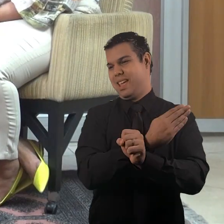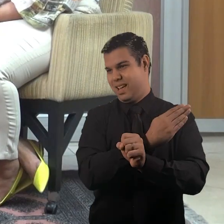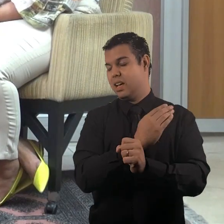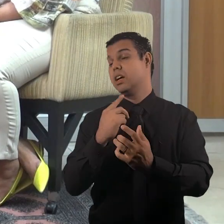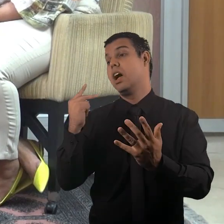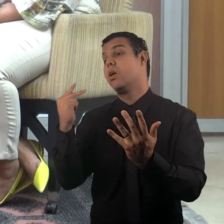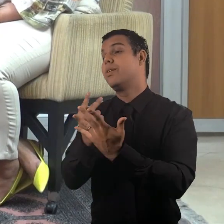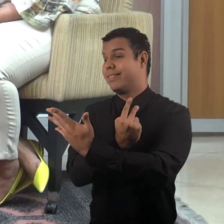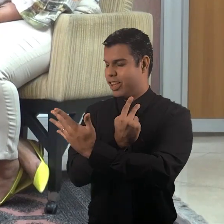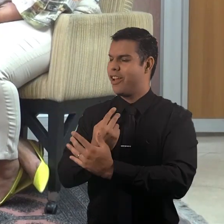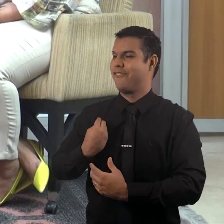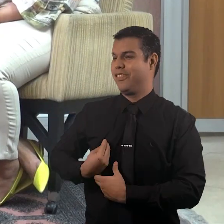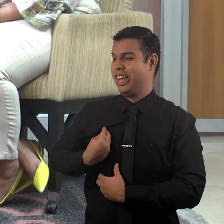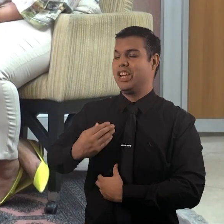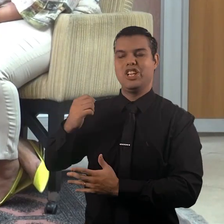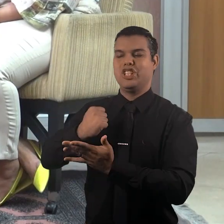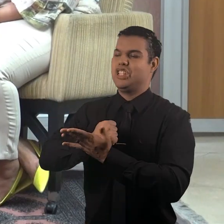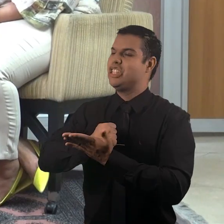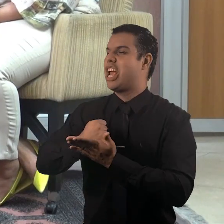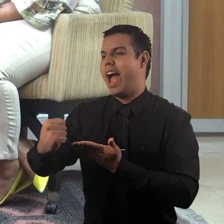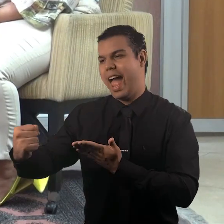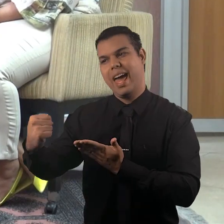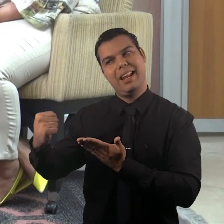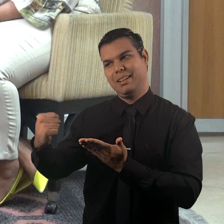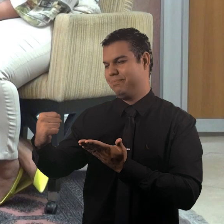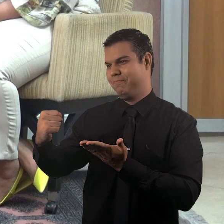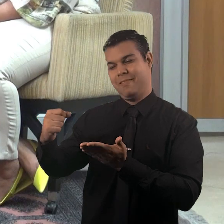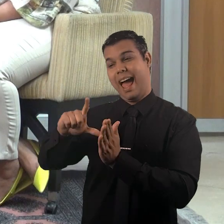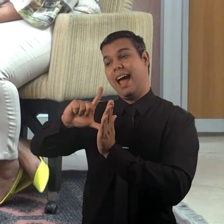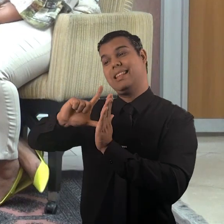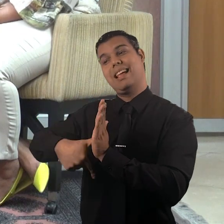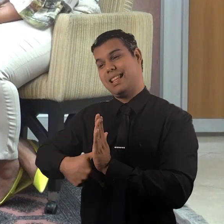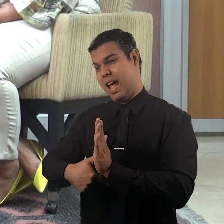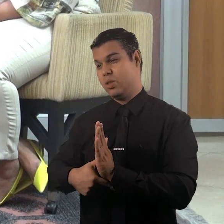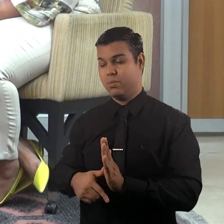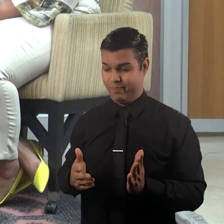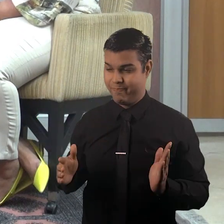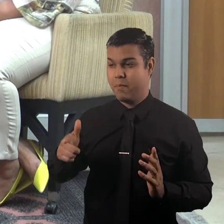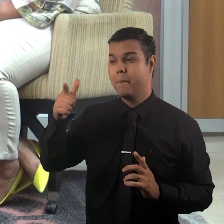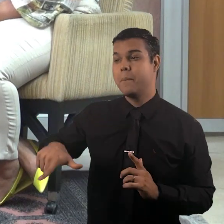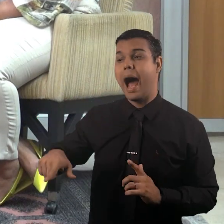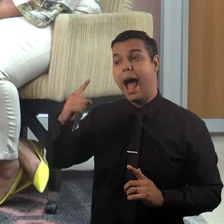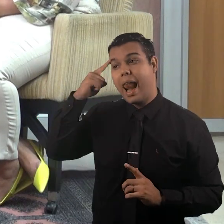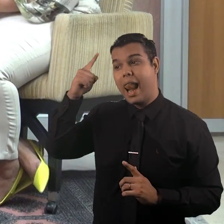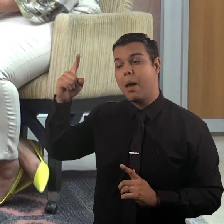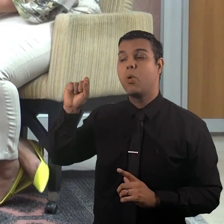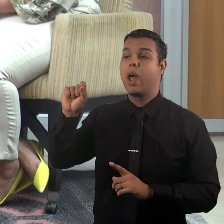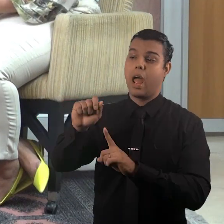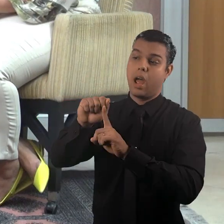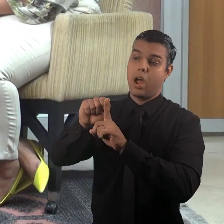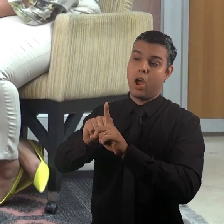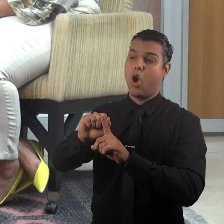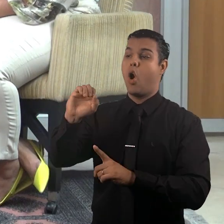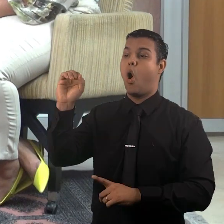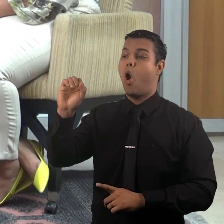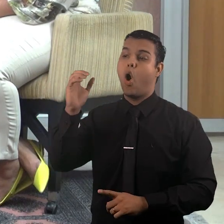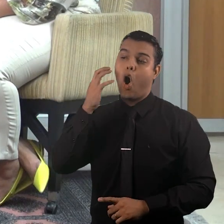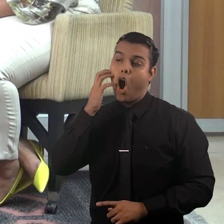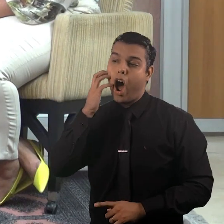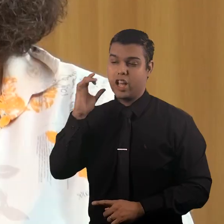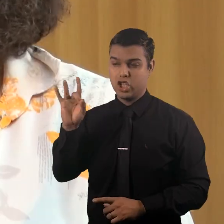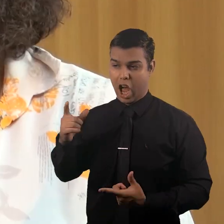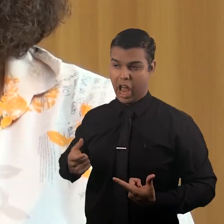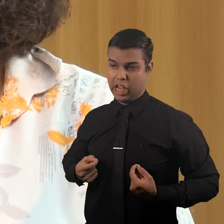que muitas vezes já vão chegar em estágios avançados. A gente também precisa lembrar que o Outubro Rosa não é só câncer de mama primário.